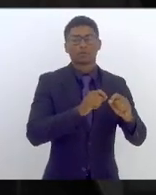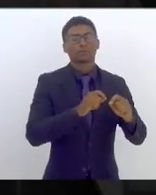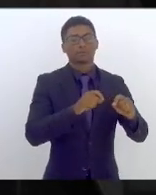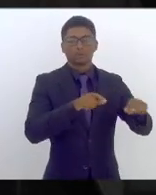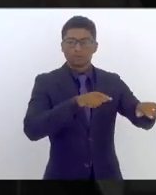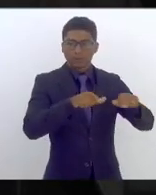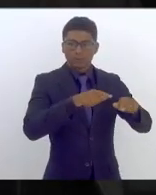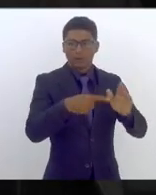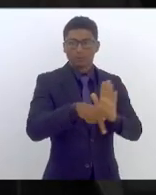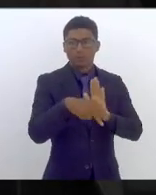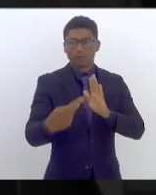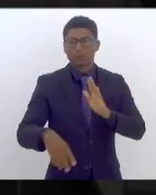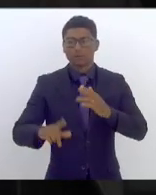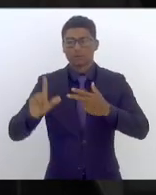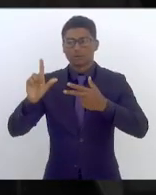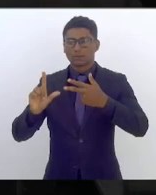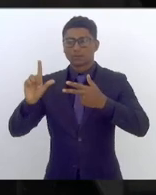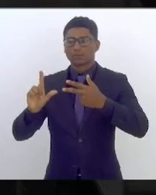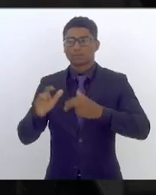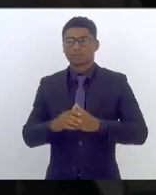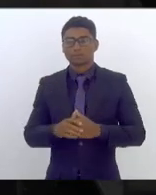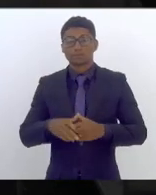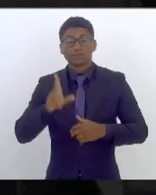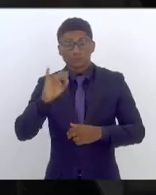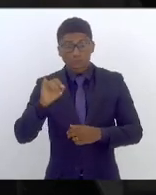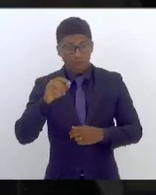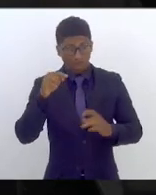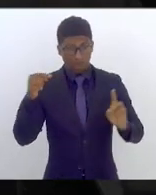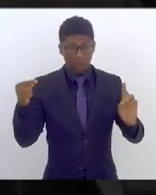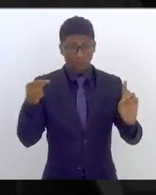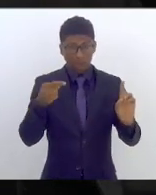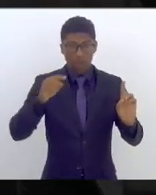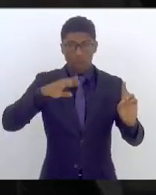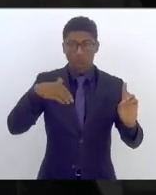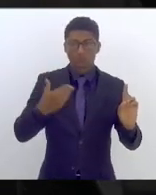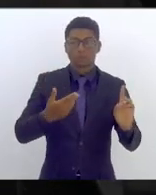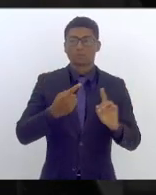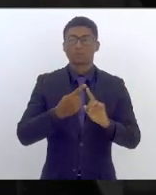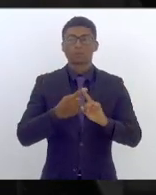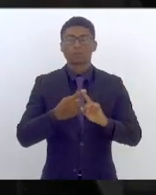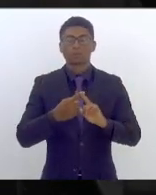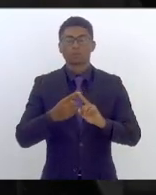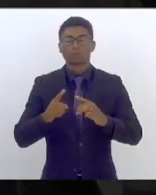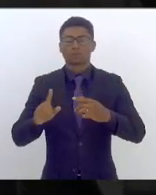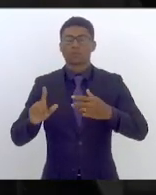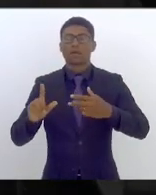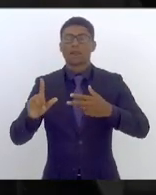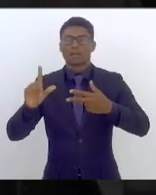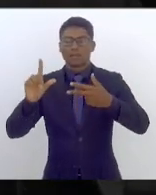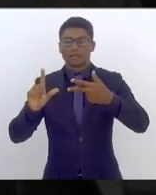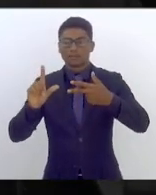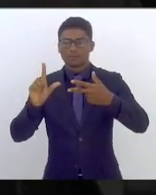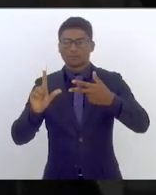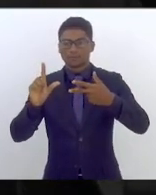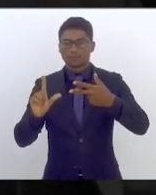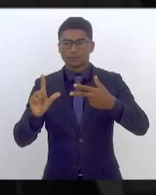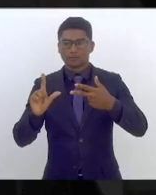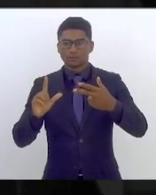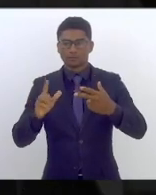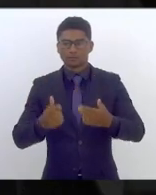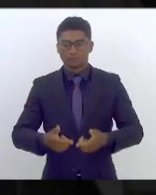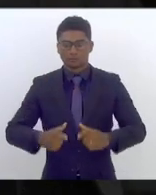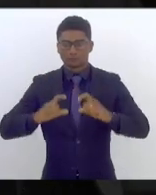Legislativo E se ele está sendo homenageado hoje é porque o poder legislativo lhe outorgando a maior